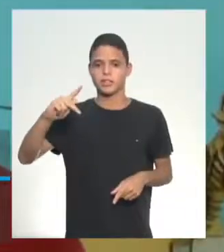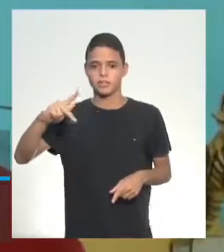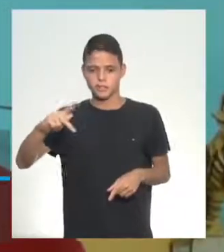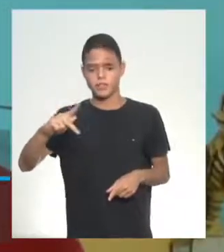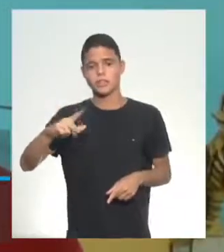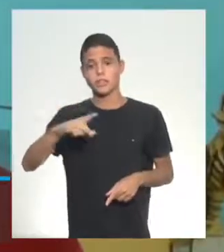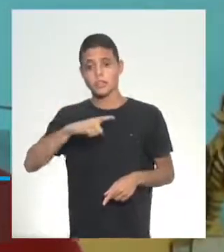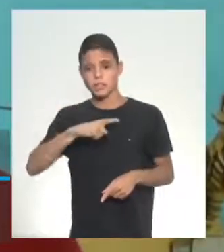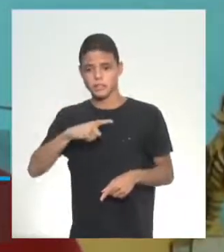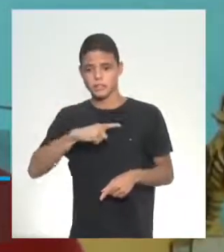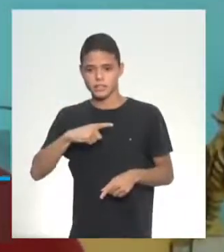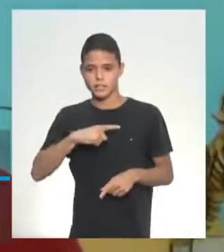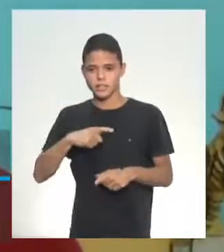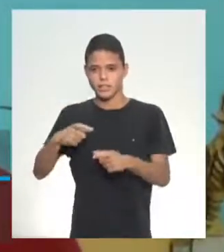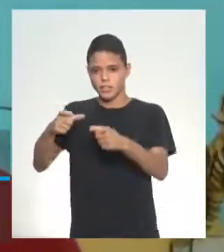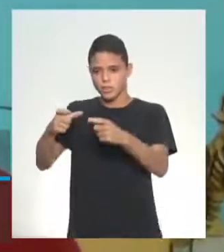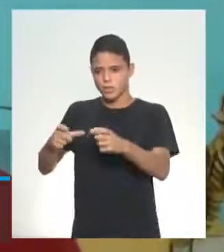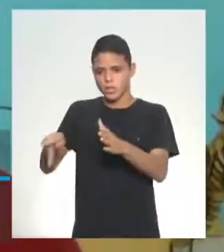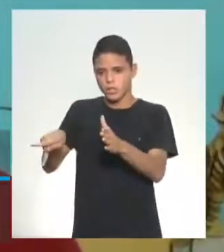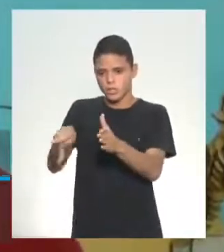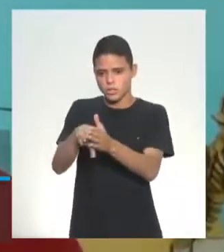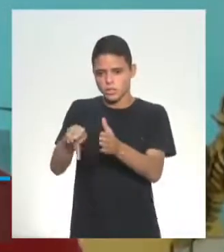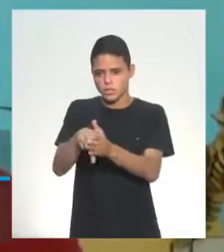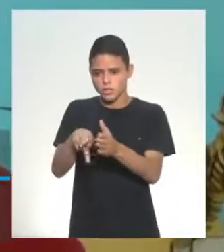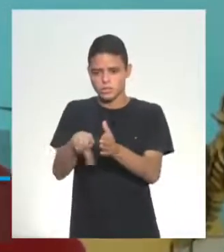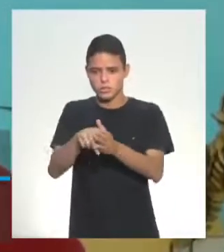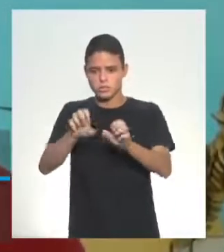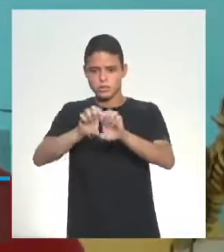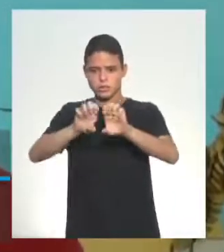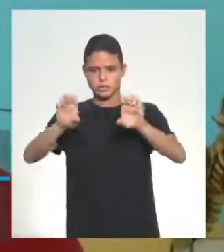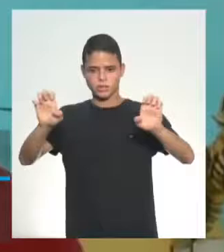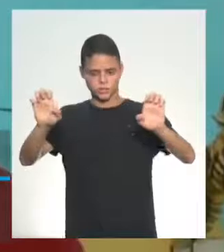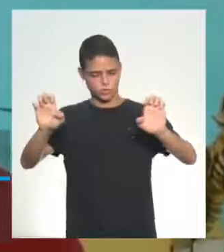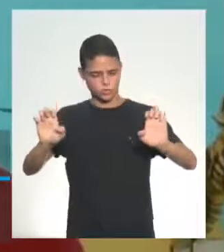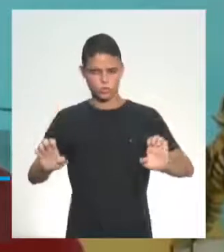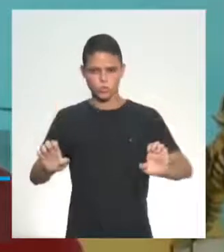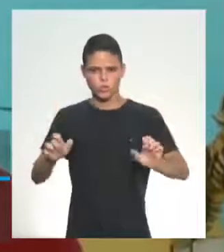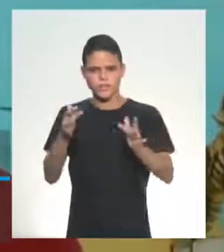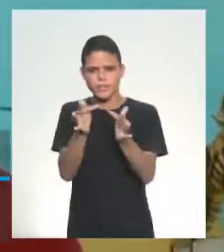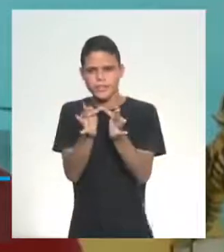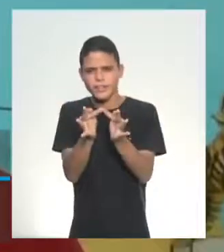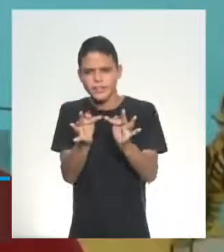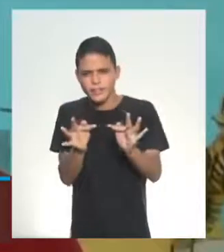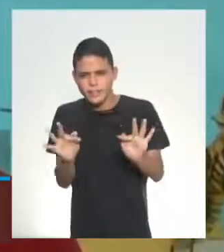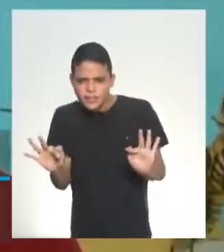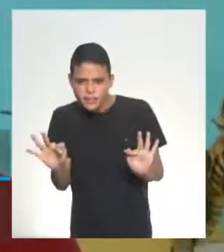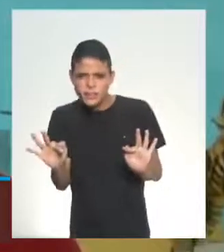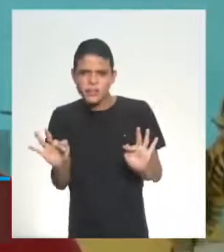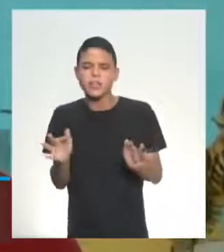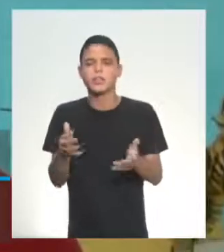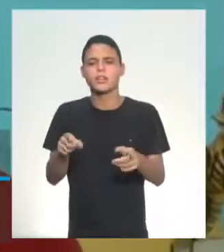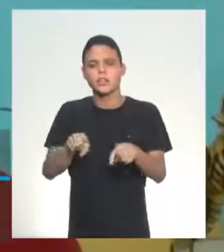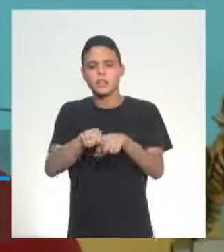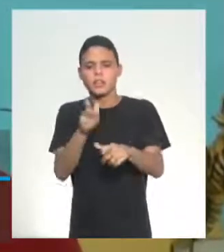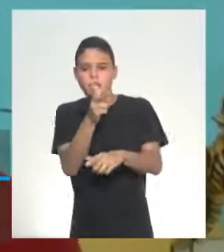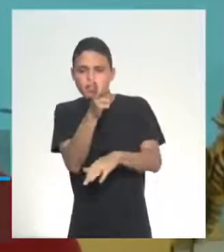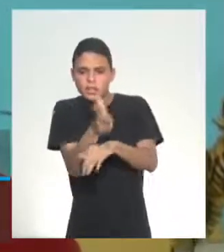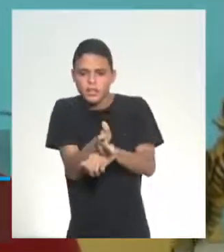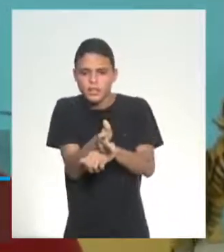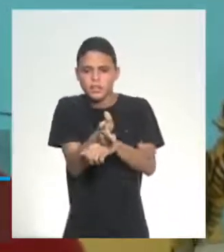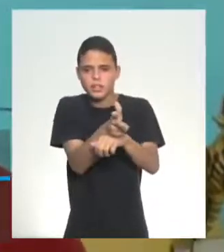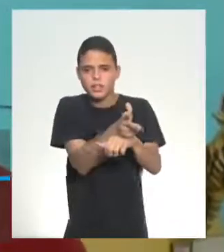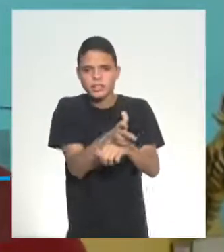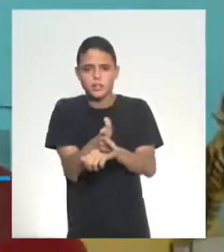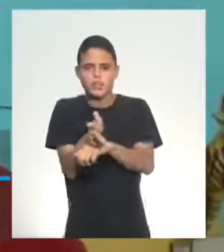nosso estúdio, a gente tem uma infraestrutura básica para realizar gravações, edição e transmissão de conteúdos